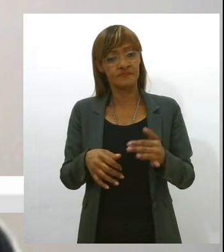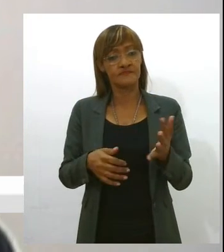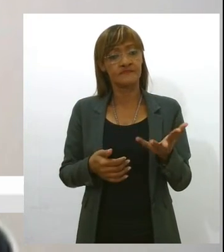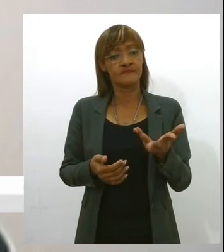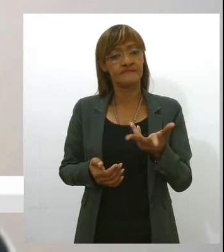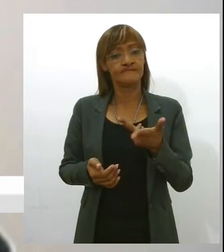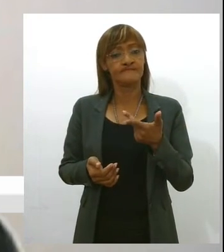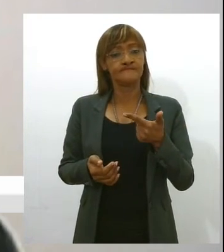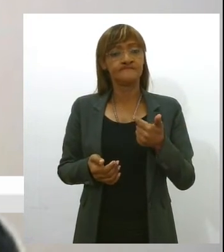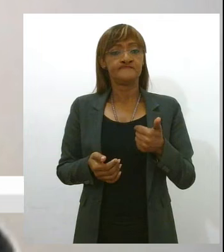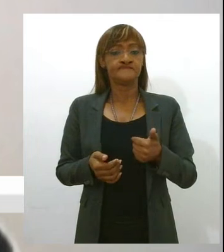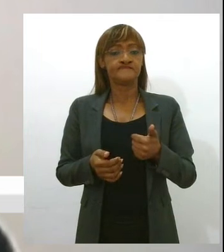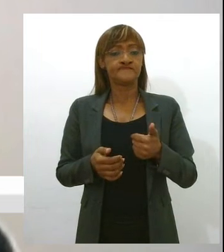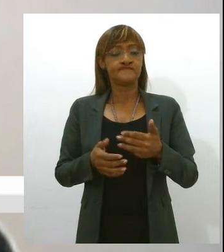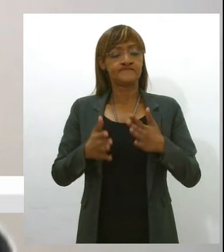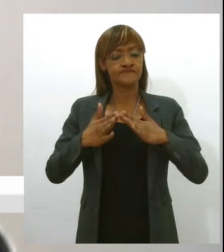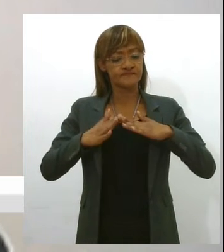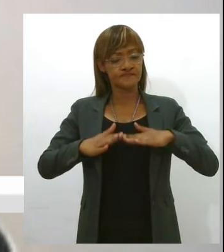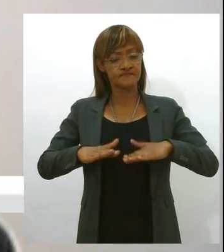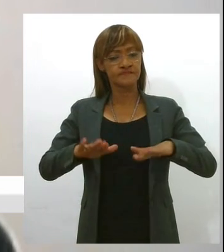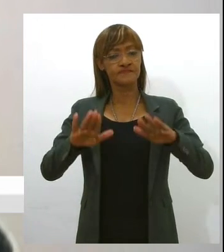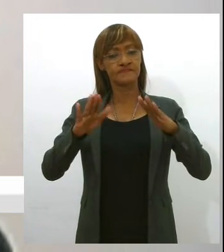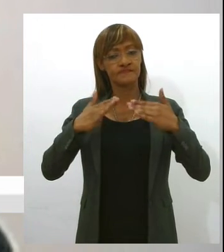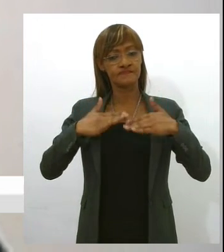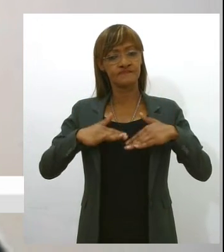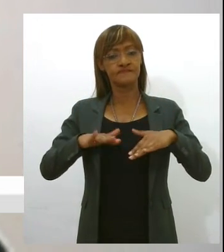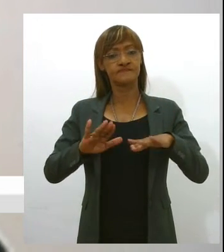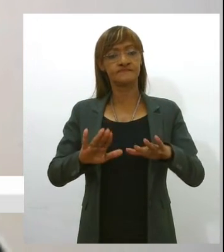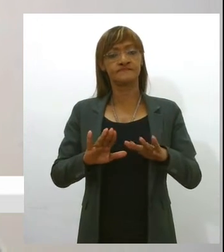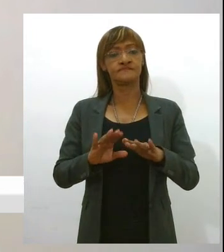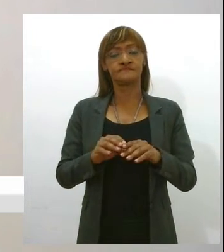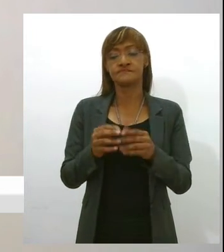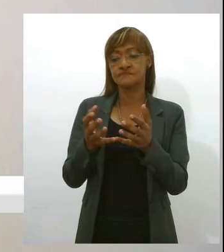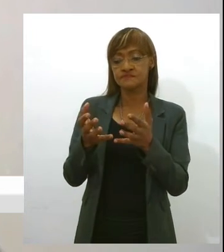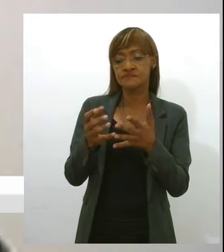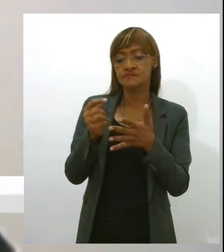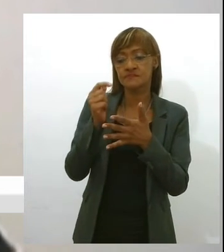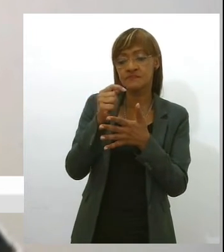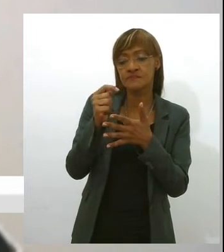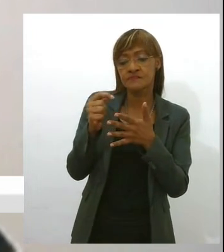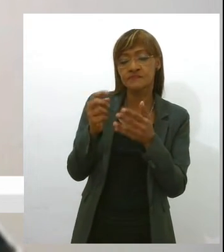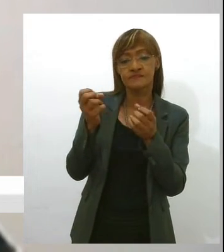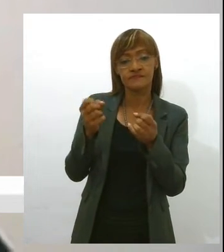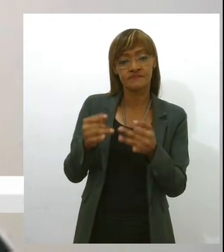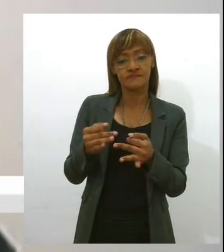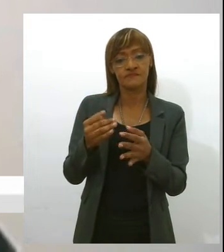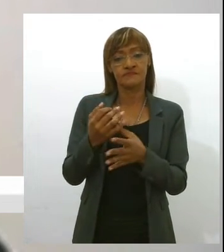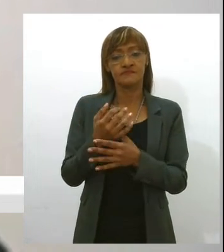menos autoritário, no sentido que é assim porque é assim, né? Mas, assim, a gente explica